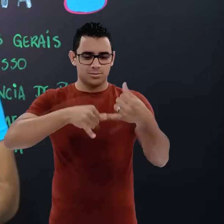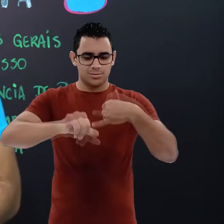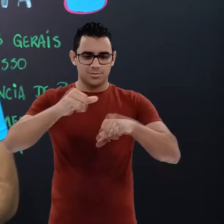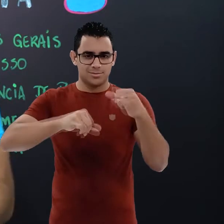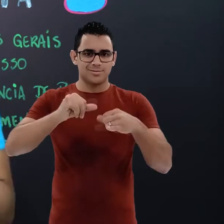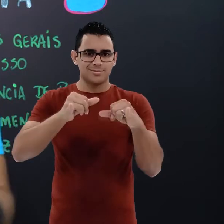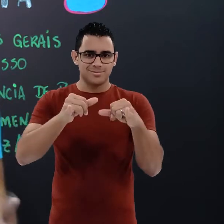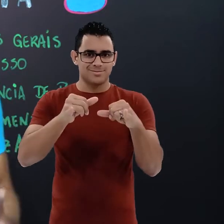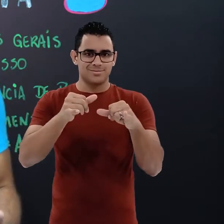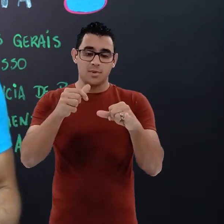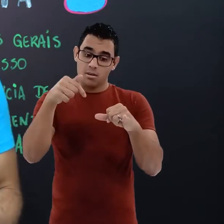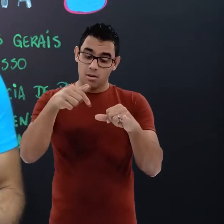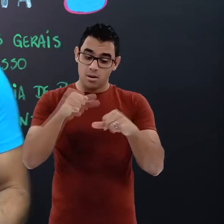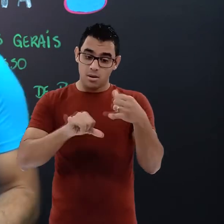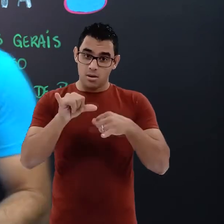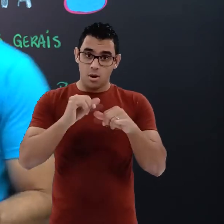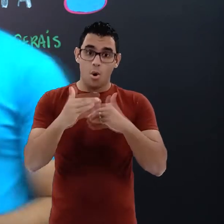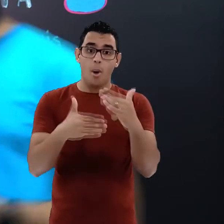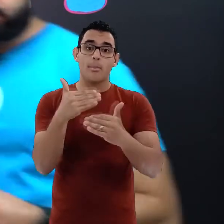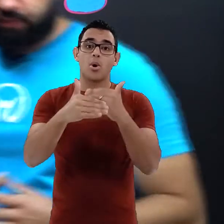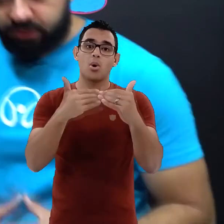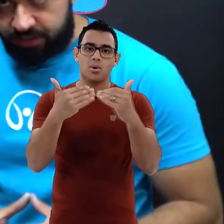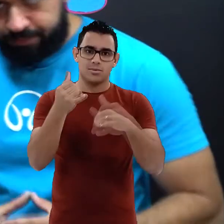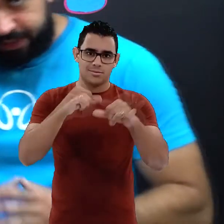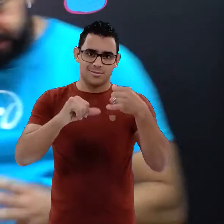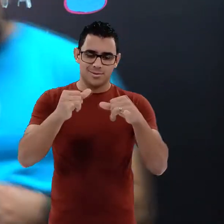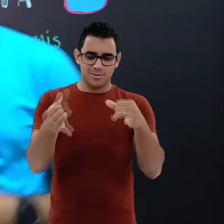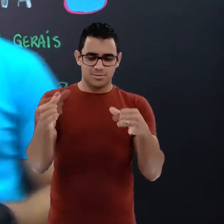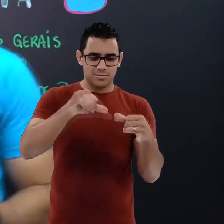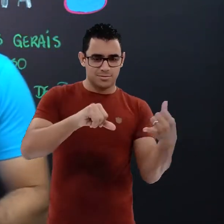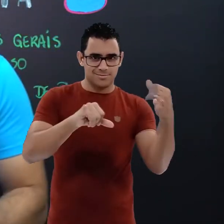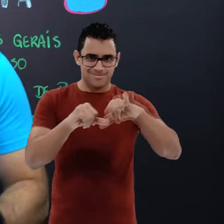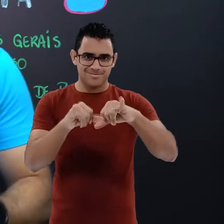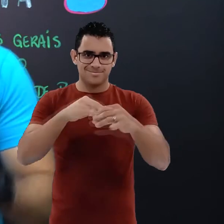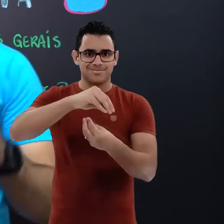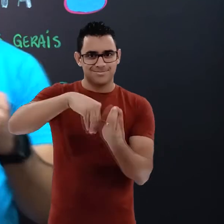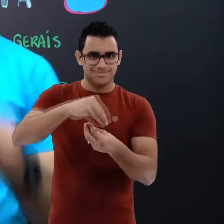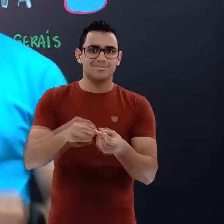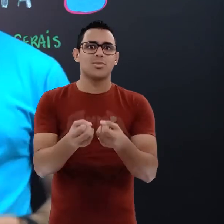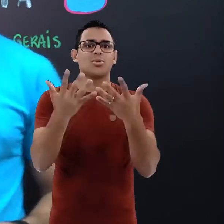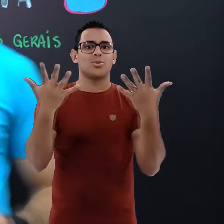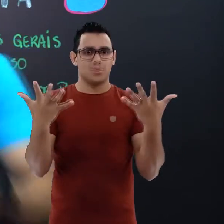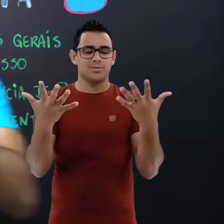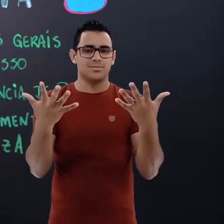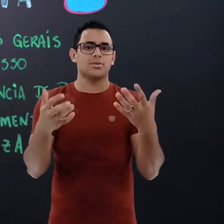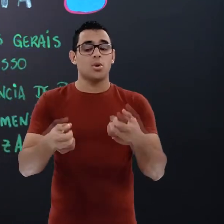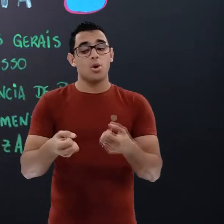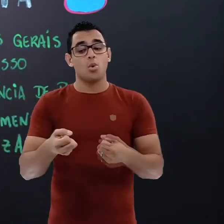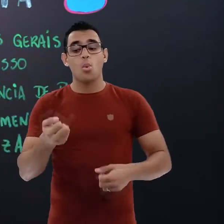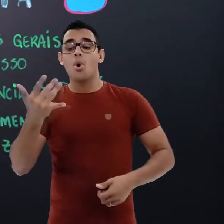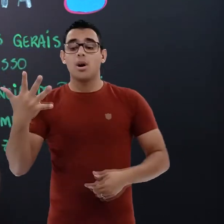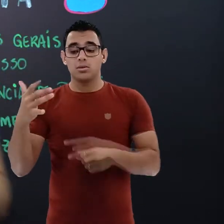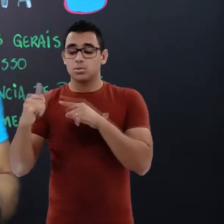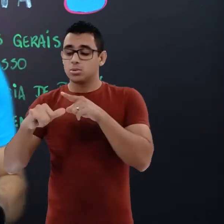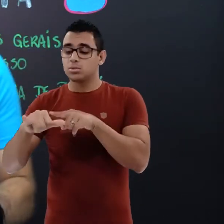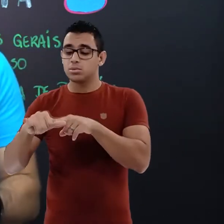processo químico. Estequiometria é isso. Então, a primeira coisa que você precisa entender é: estequiometria é